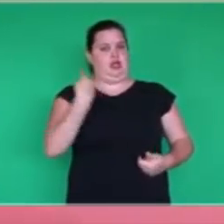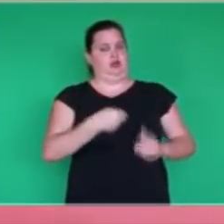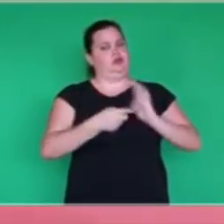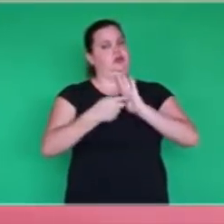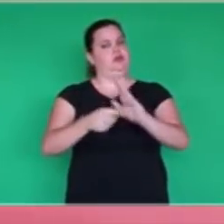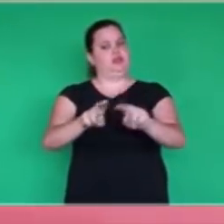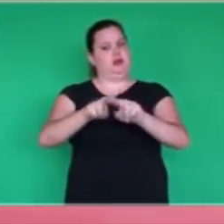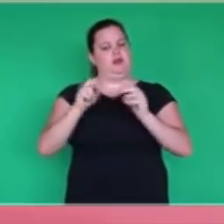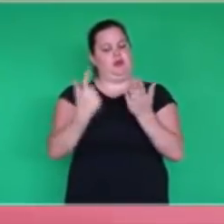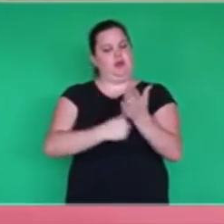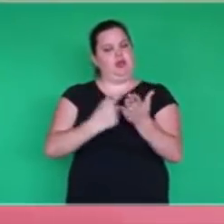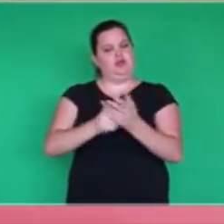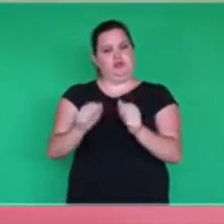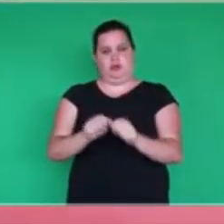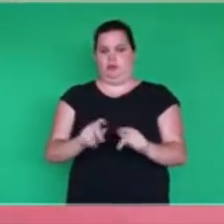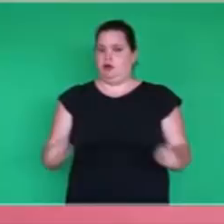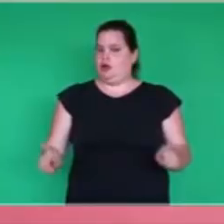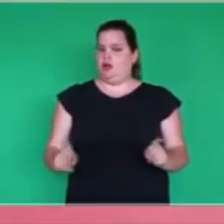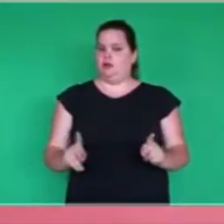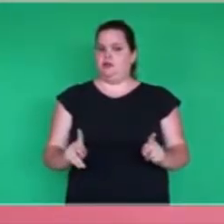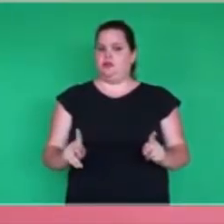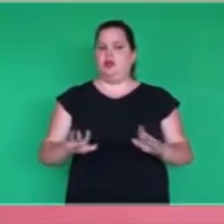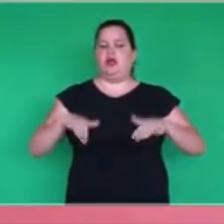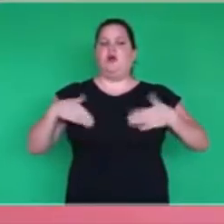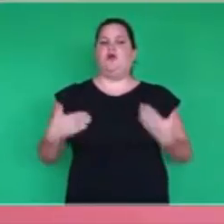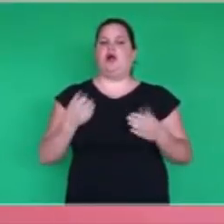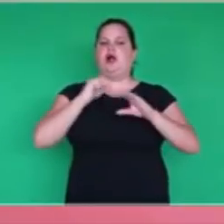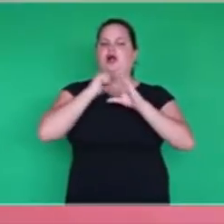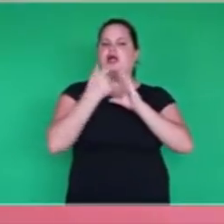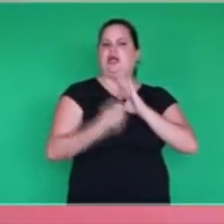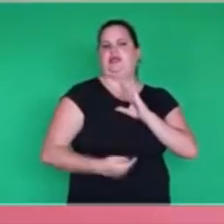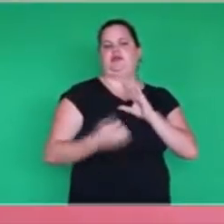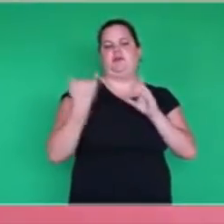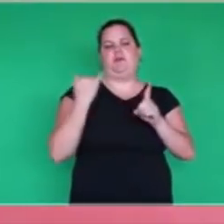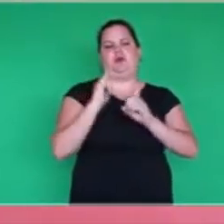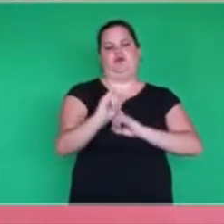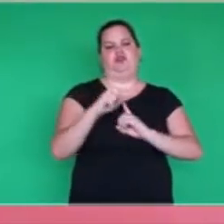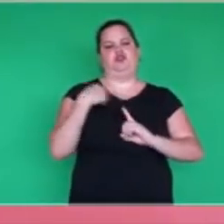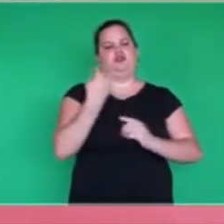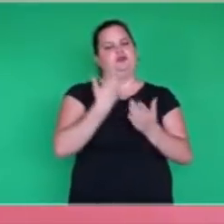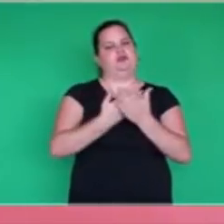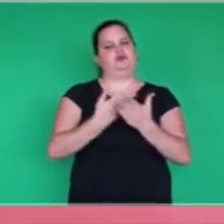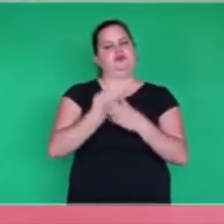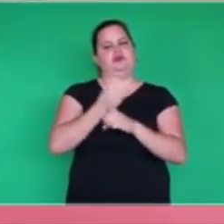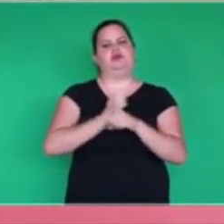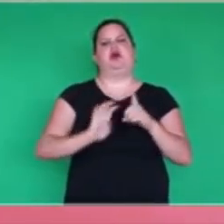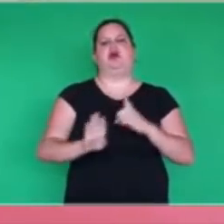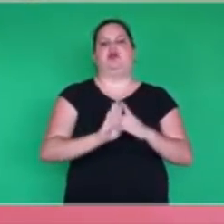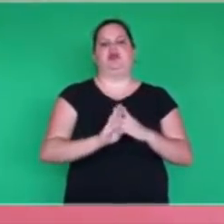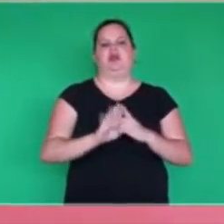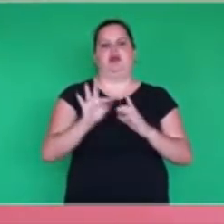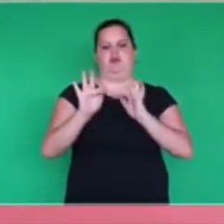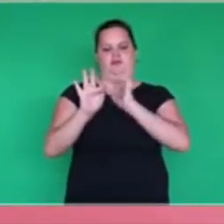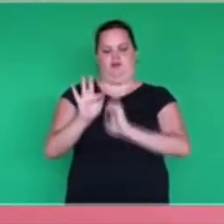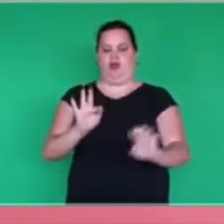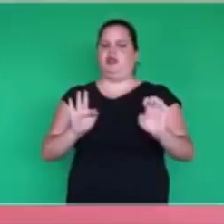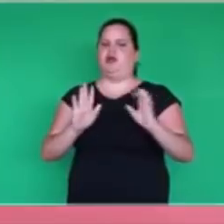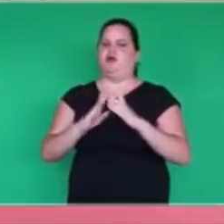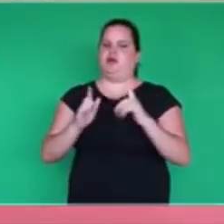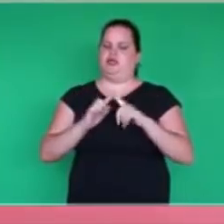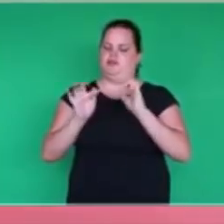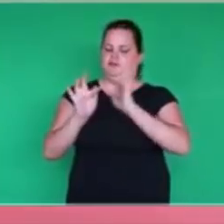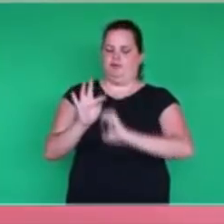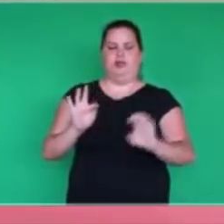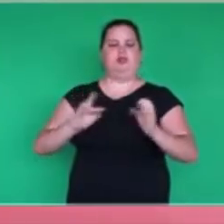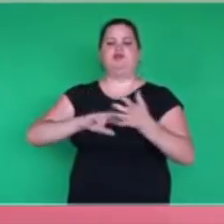irmãos. Qual é o aspecto profético que estamos no Apocalipse? A igreja de Filadélfia. O que é que está dizendo a igreja